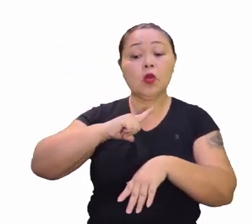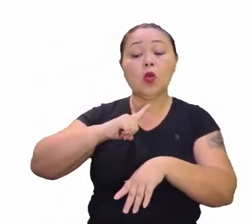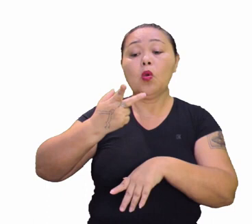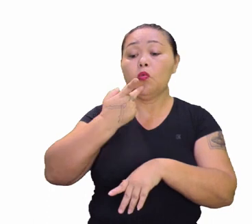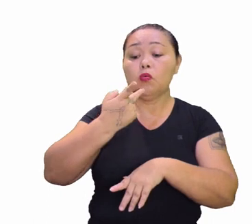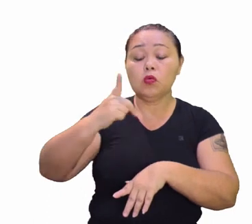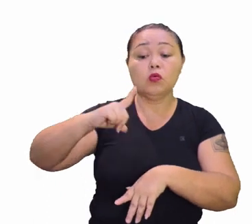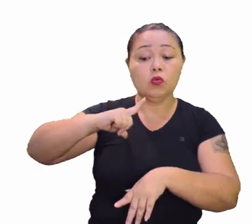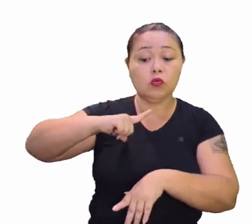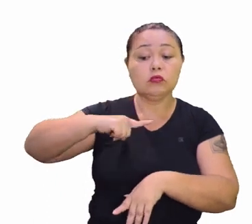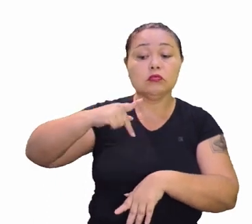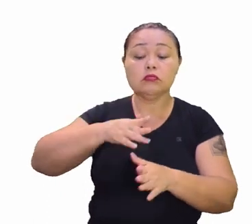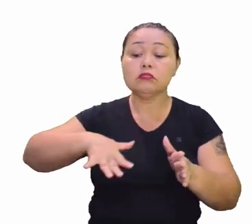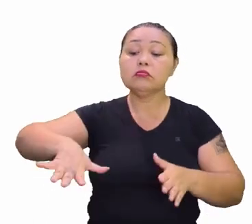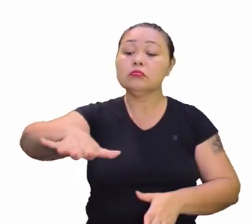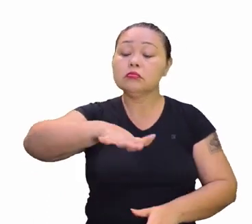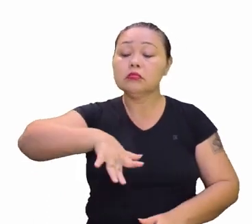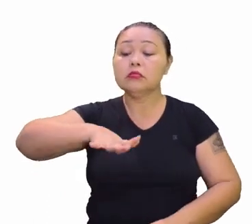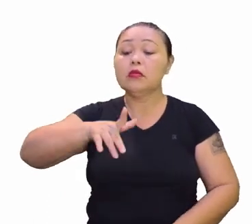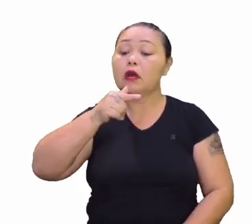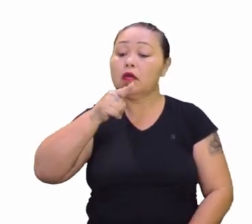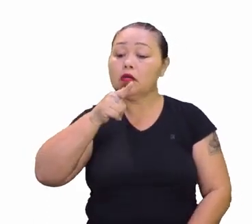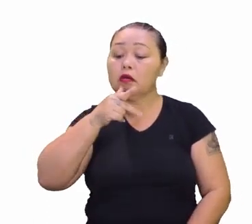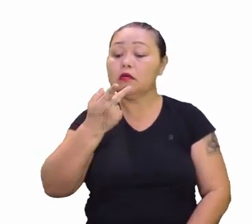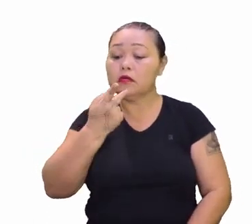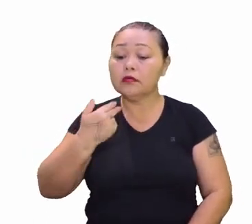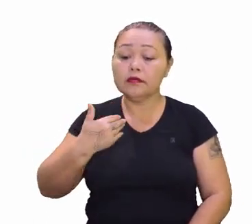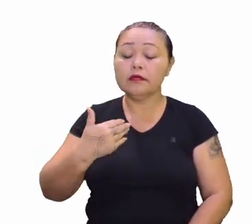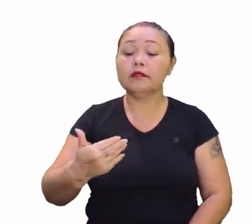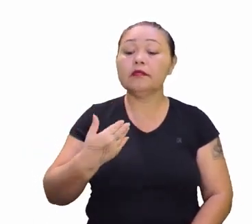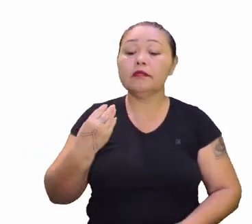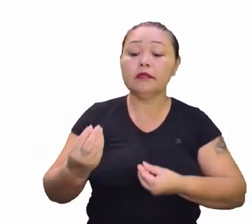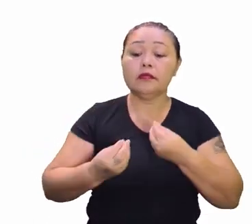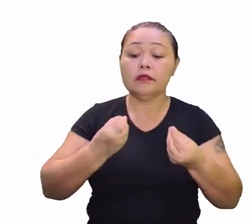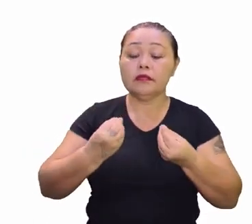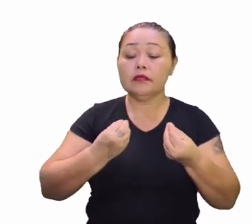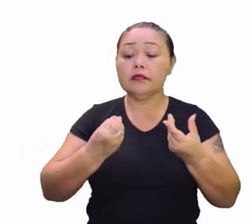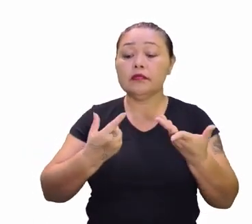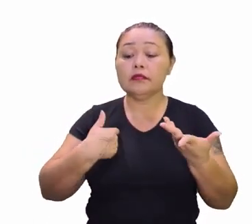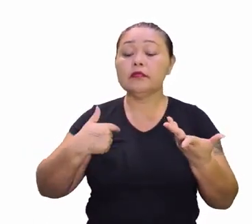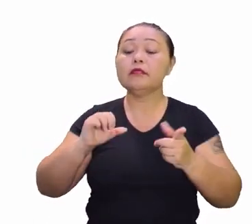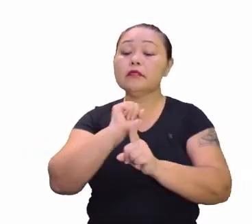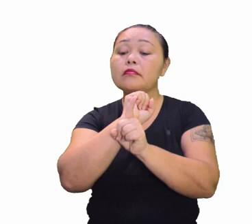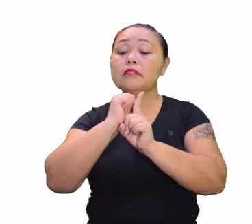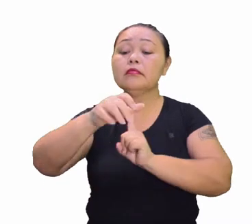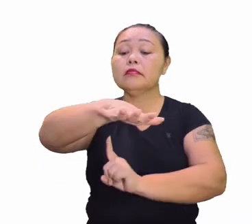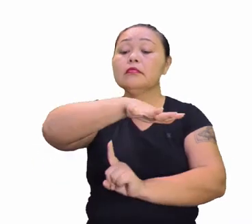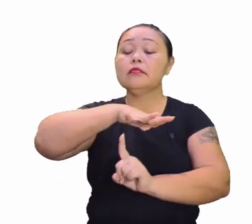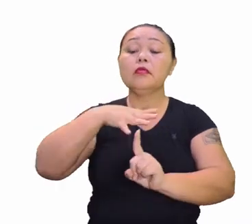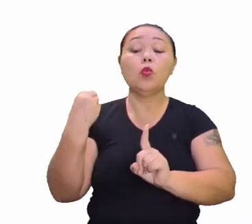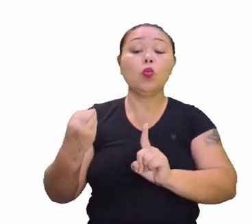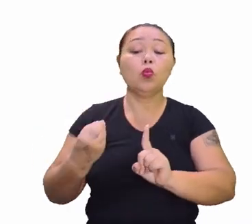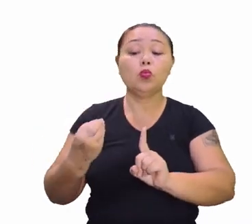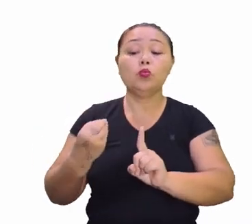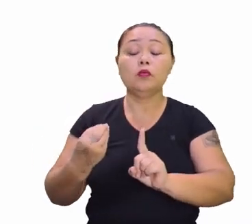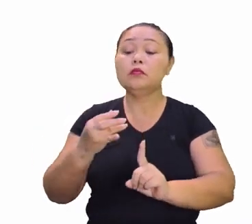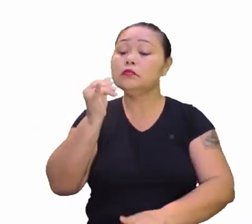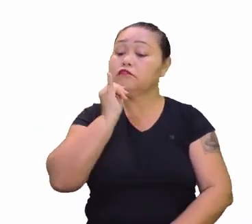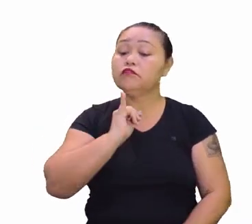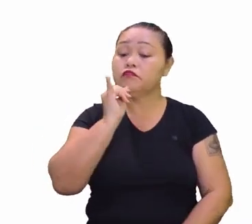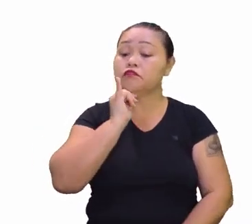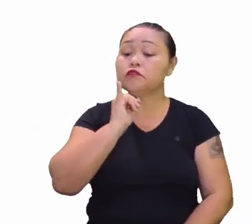senhor falou que este meio físico é a hidrografia que o senhor fala. Como é que pode essa sociedade mudar?